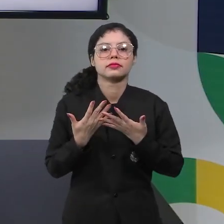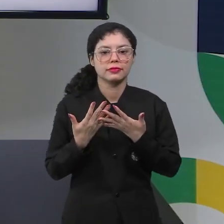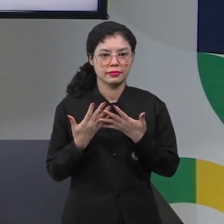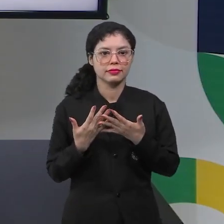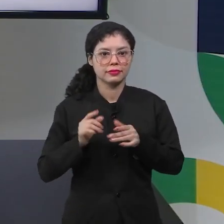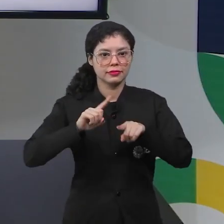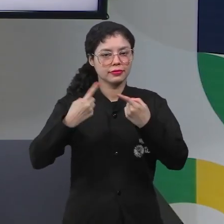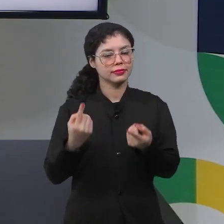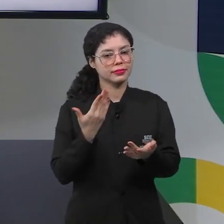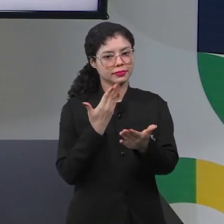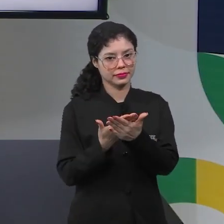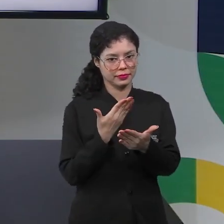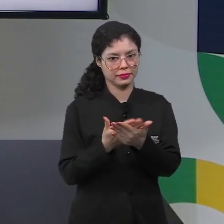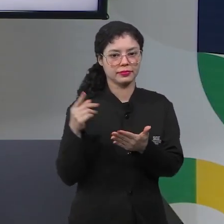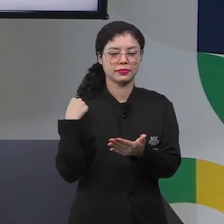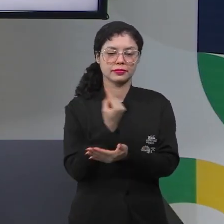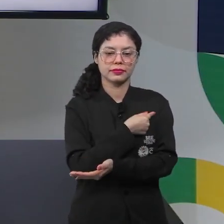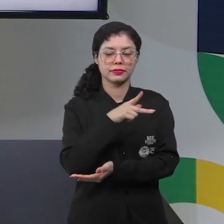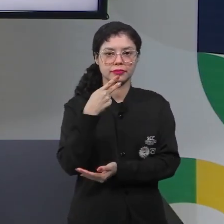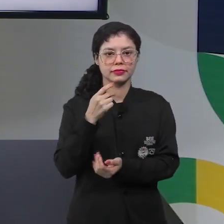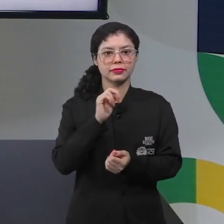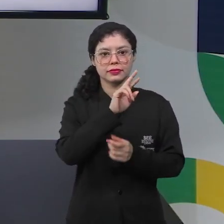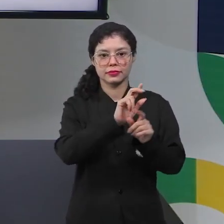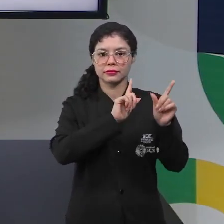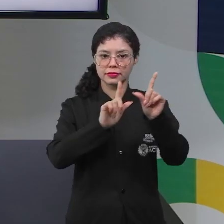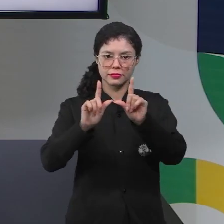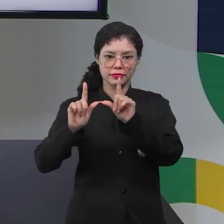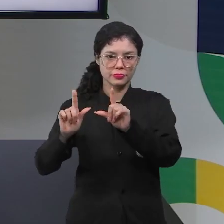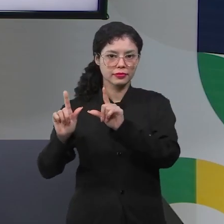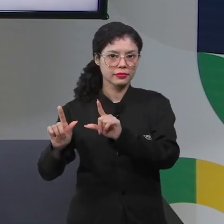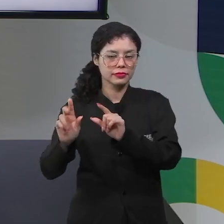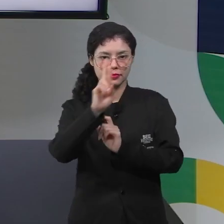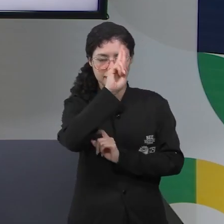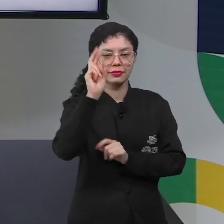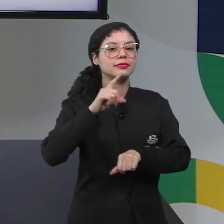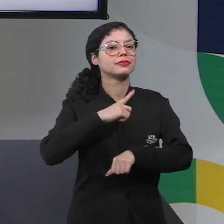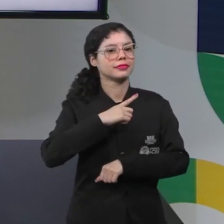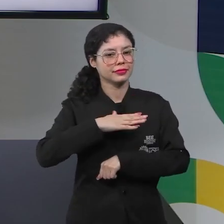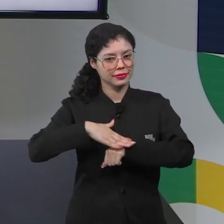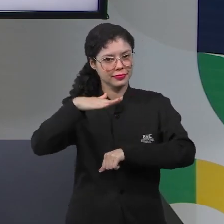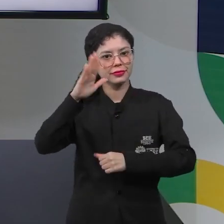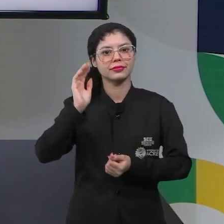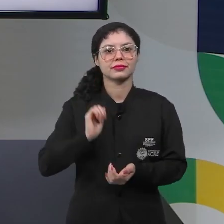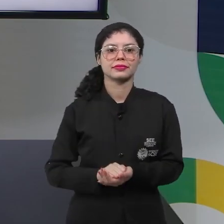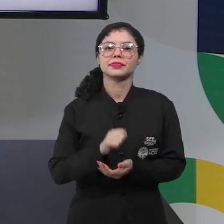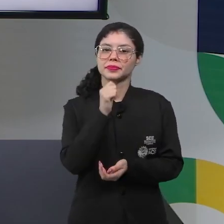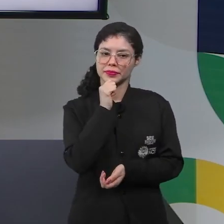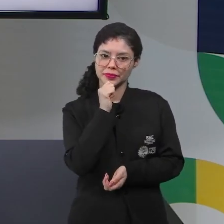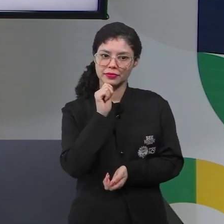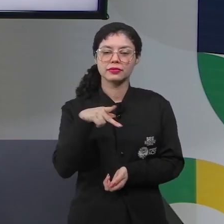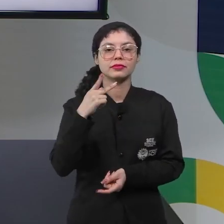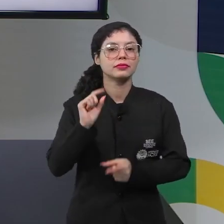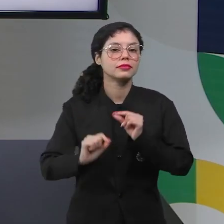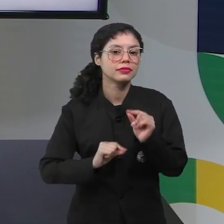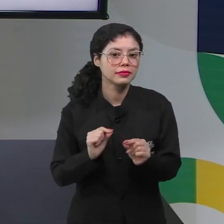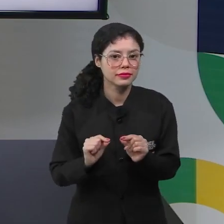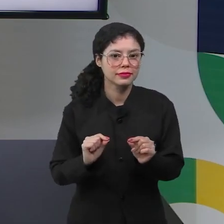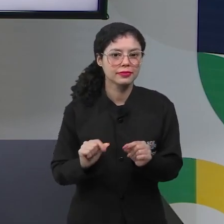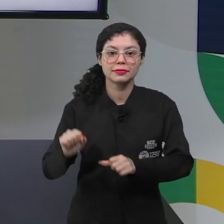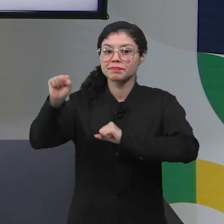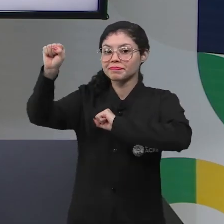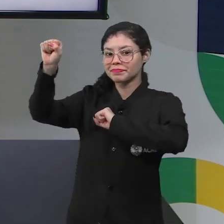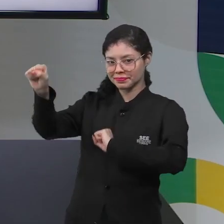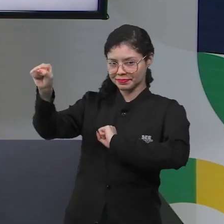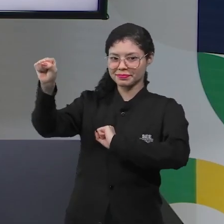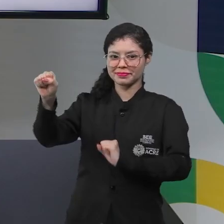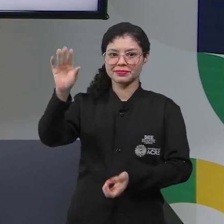Essa é mais uma aula que a gente falou sobre história em quadrinho e terá mais, viu? Então, nós vamos ainda falar sobre os heróis